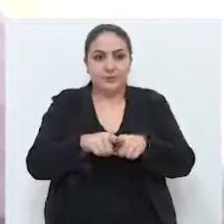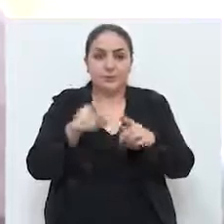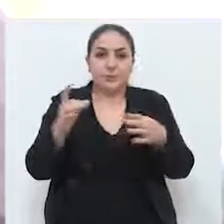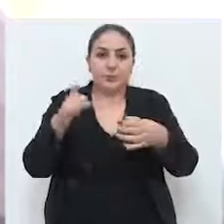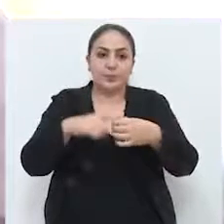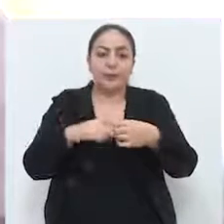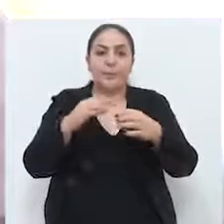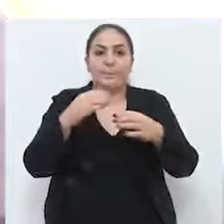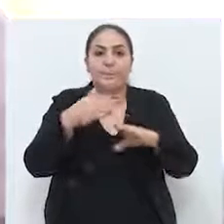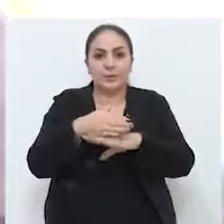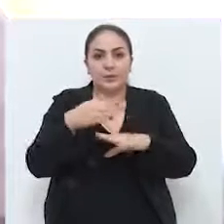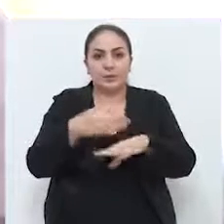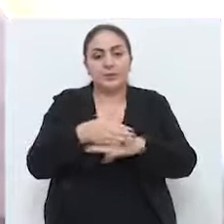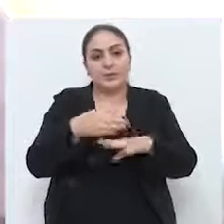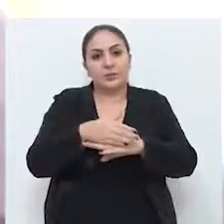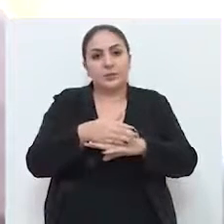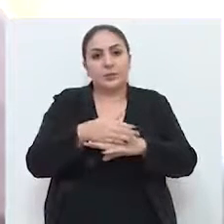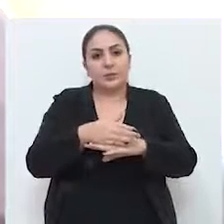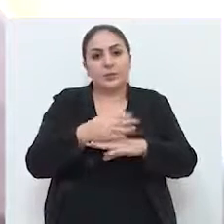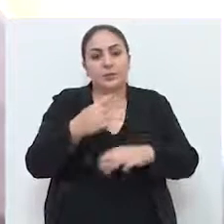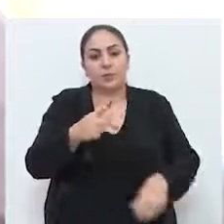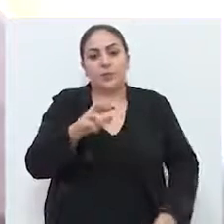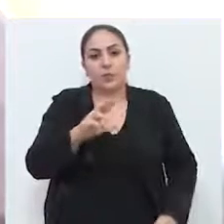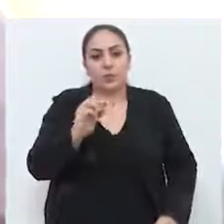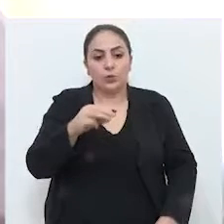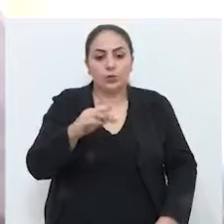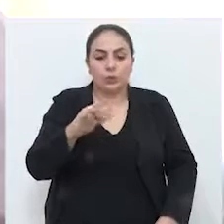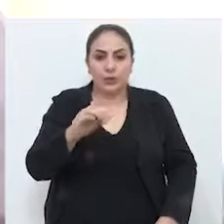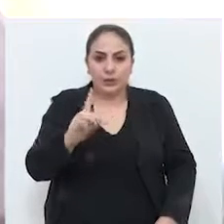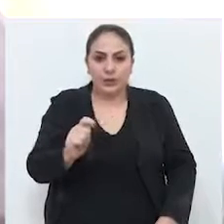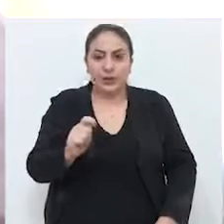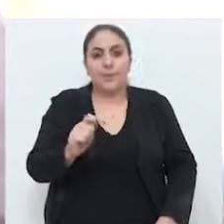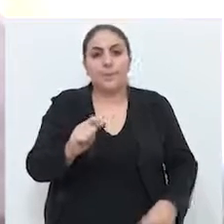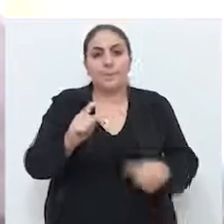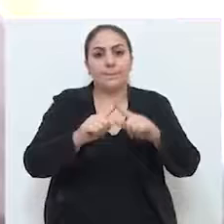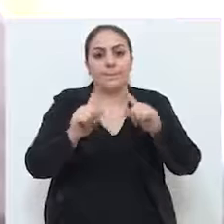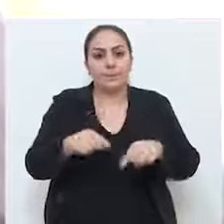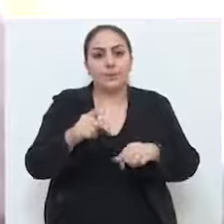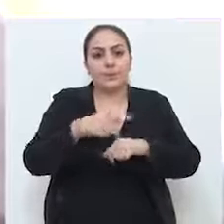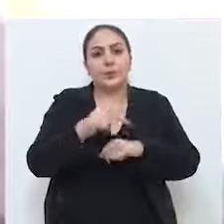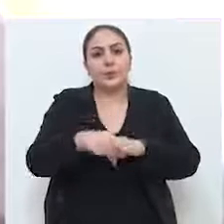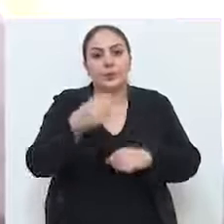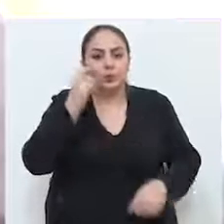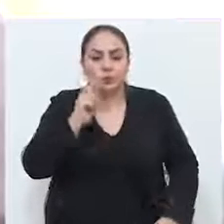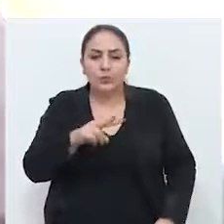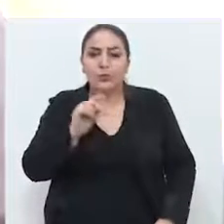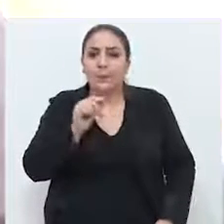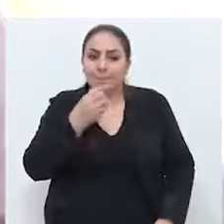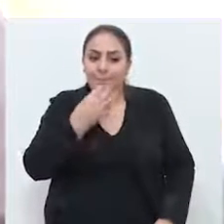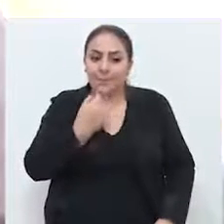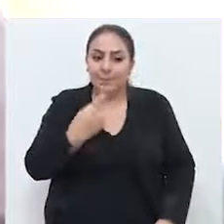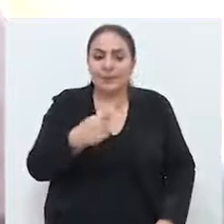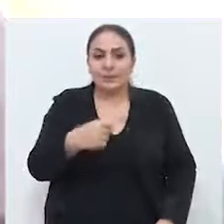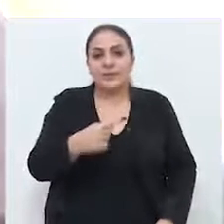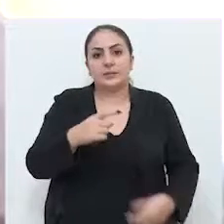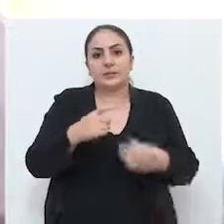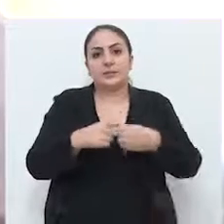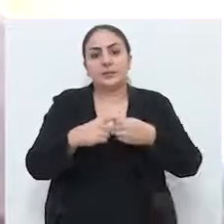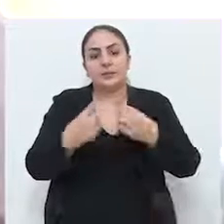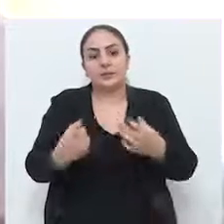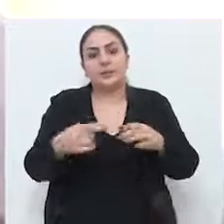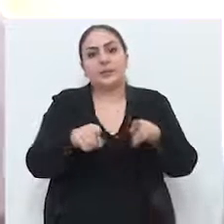com a participação da Promotoria Pública de Passo Fundo, que vê com bons olhos